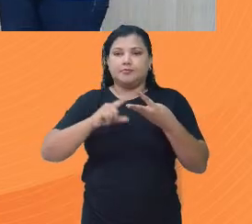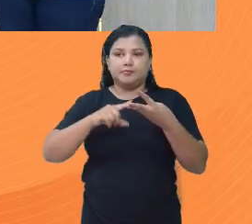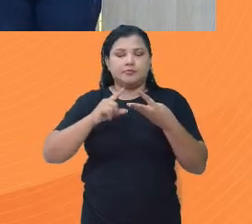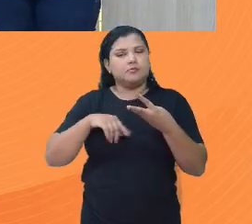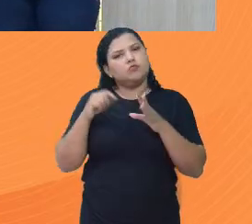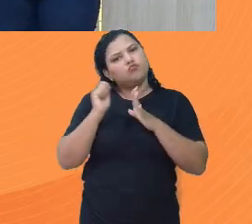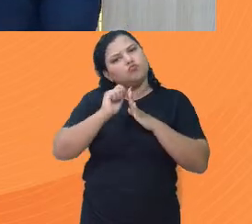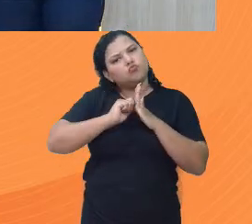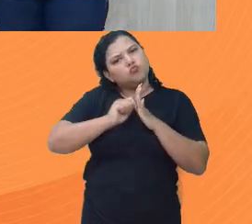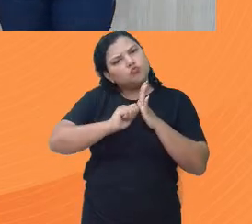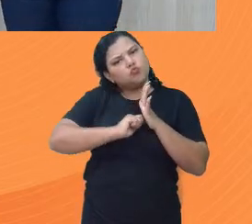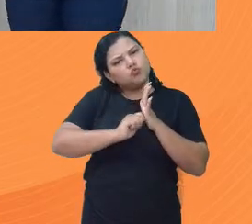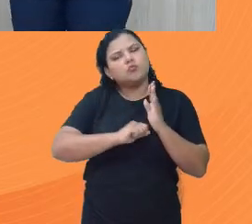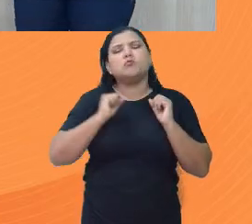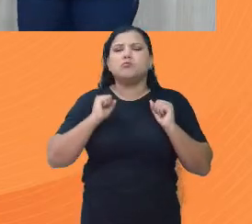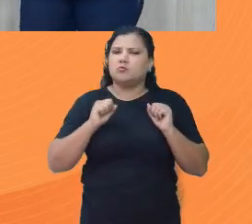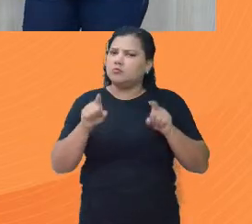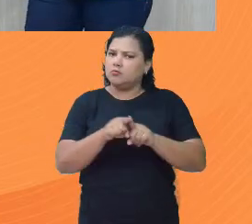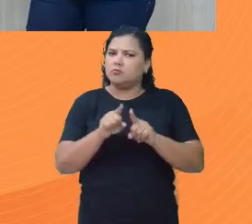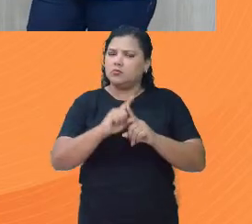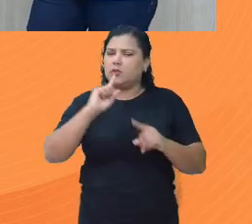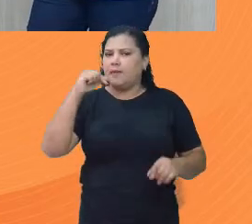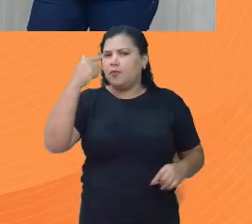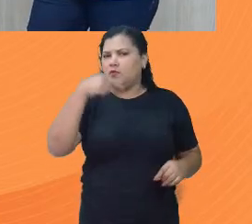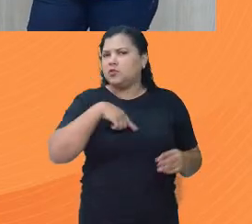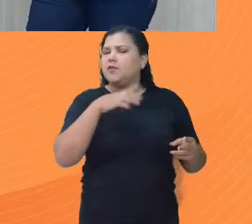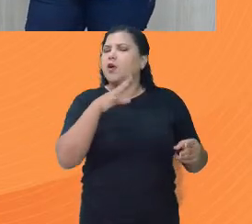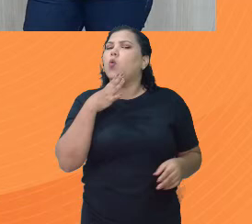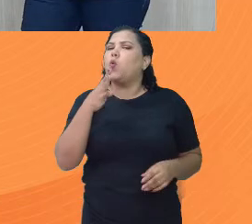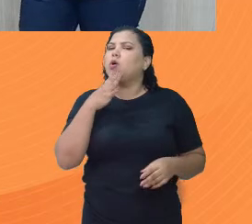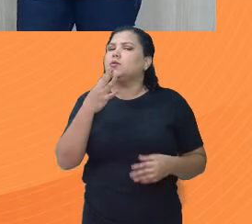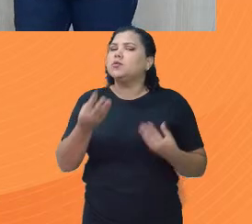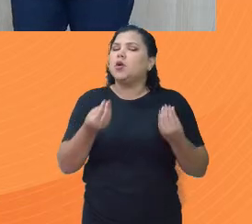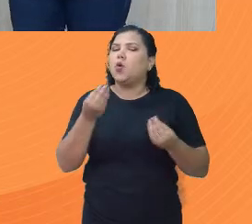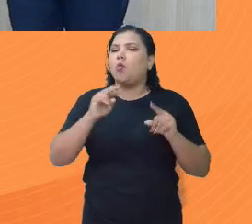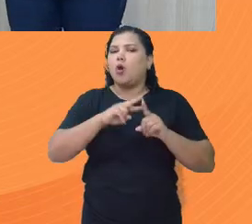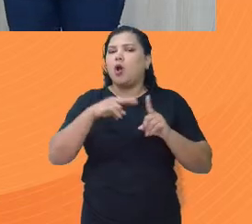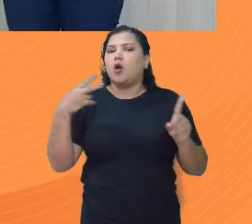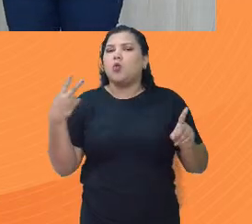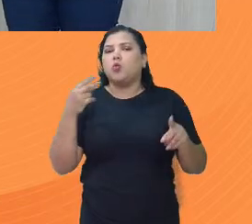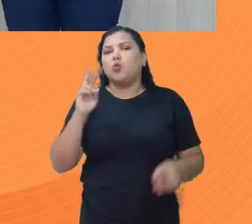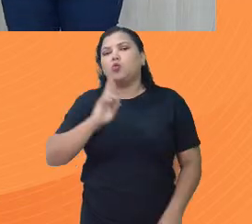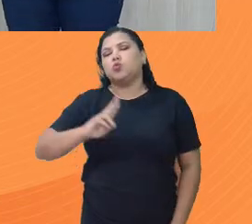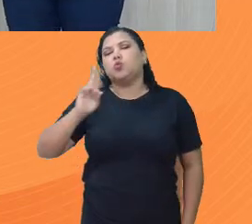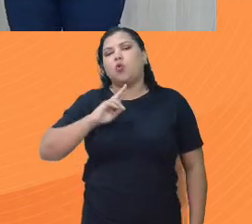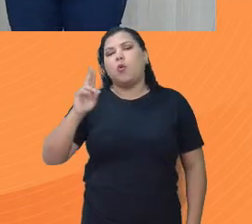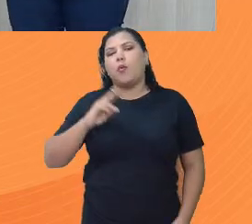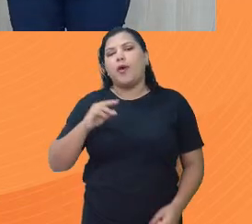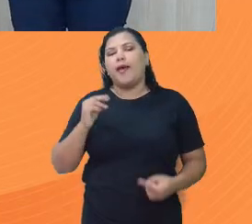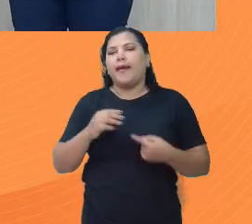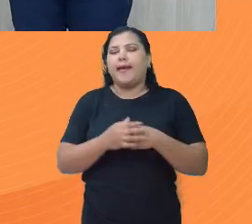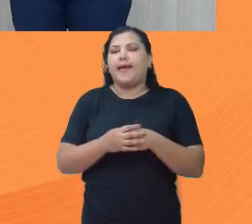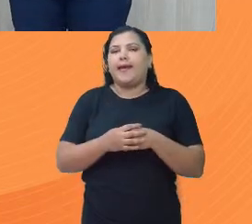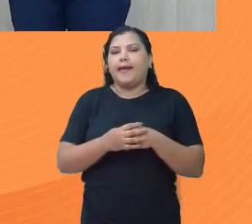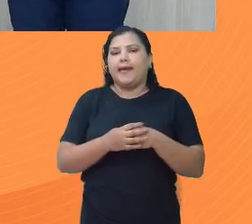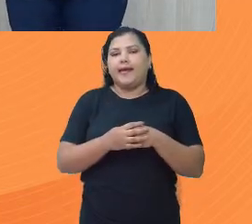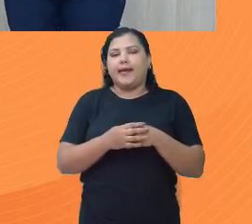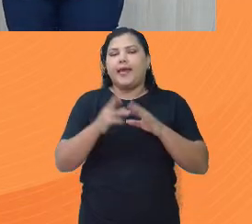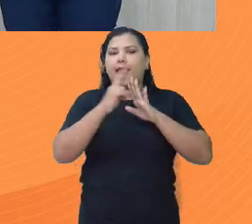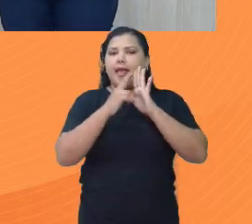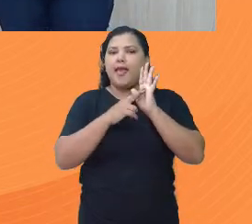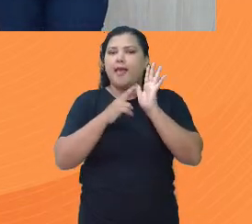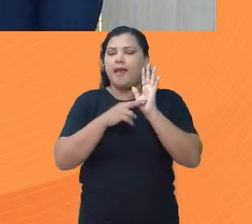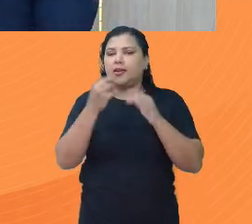a gente pode fazer isso manualmente. Mais na frente, vocês vão conhecer uma ferramenta chamada regrinha de 3, que eu acho que hoje em dia já dá para a